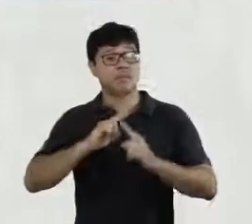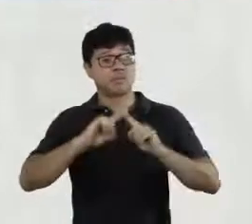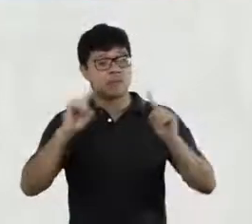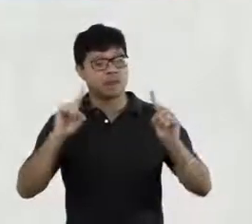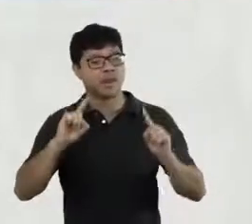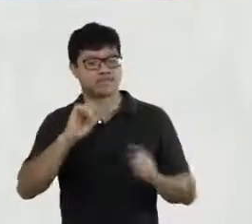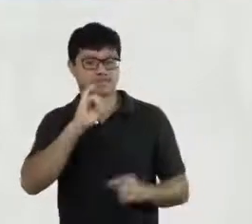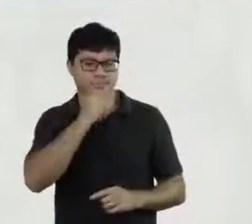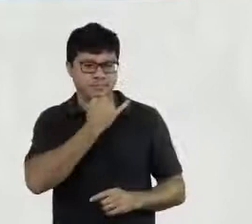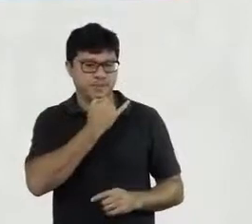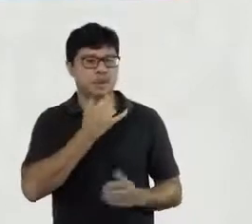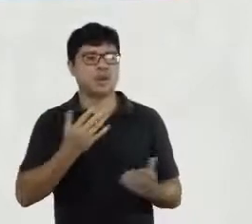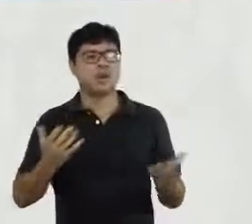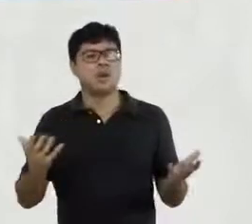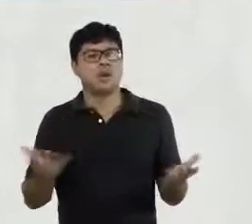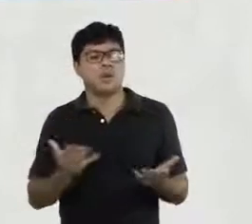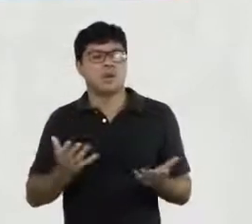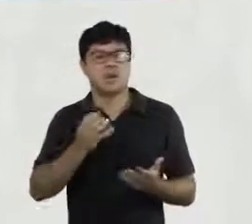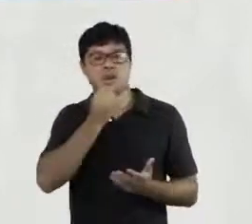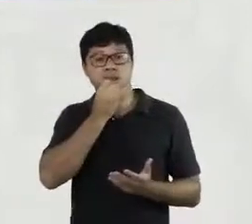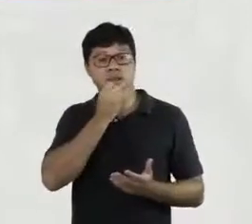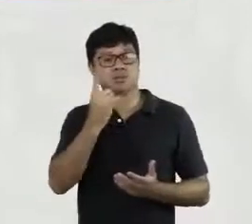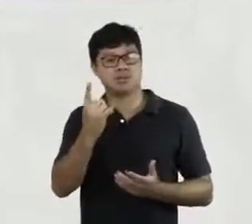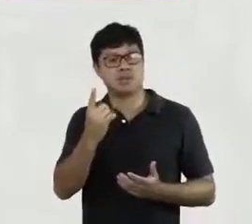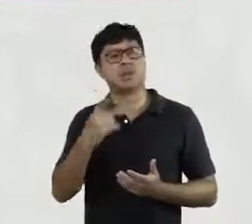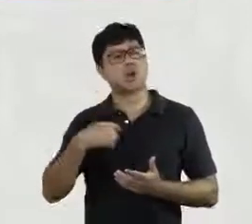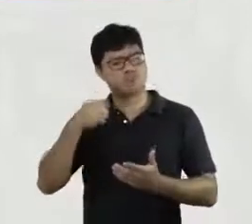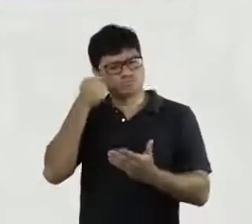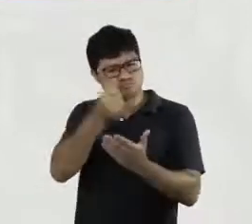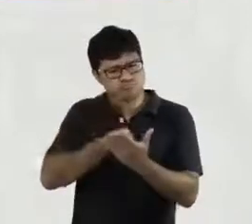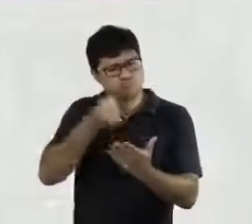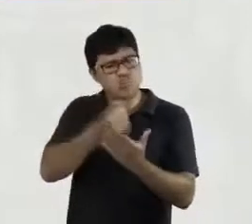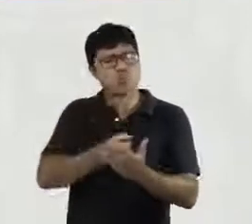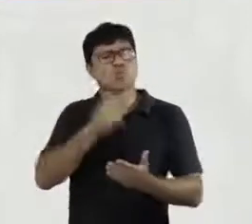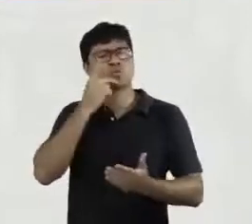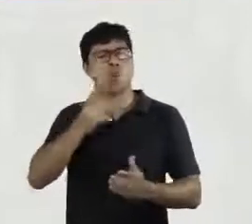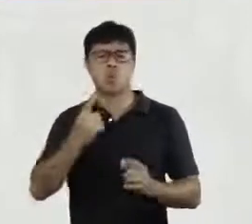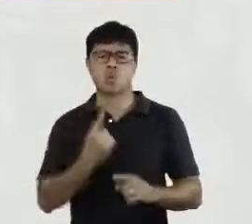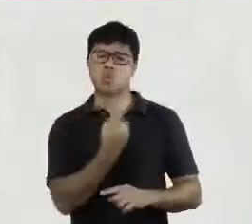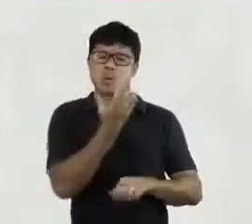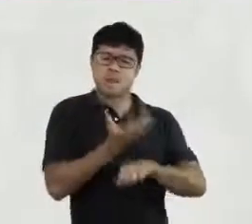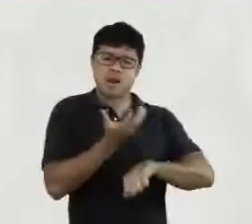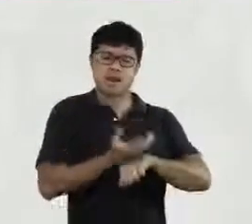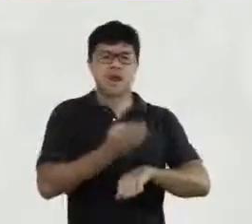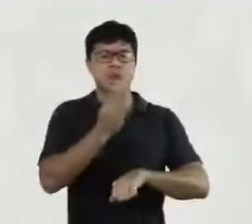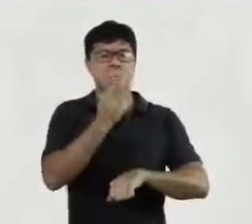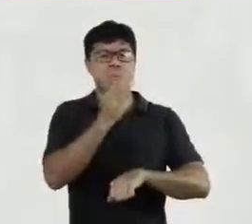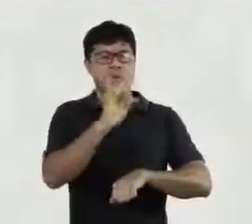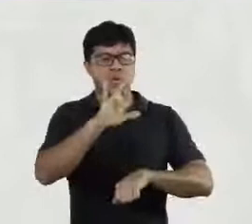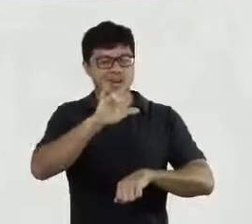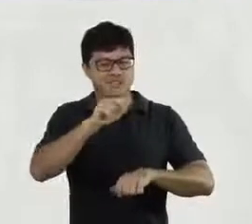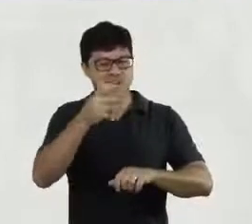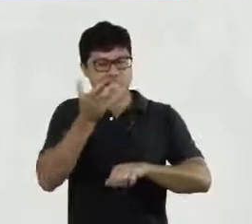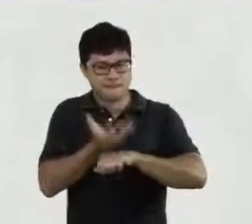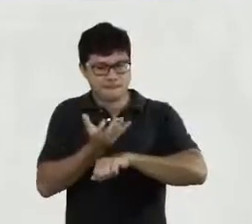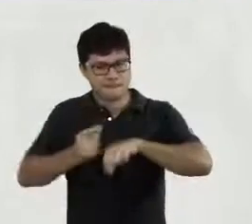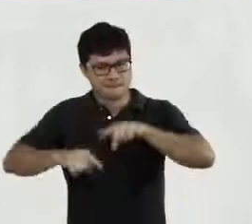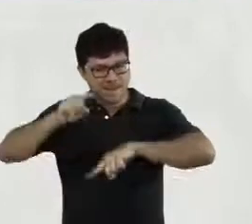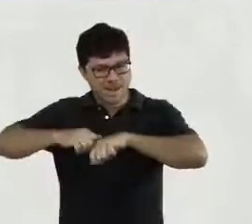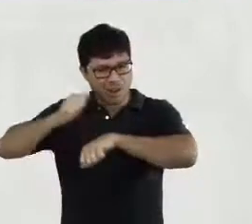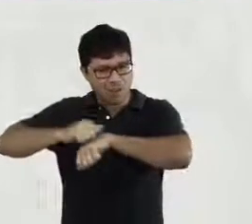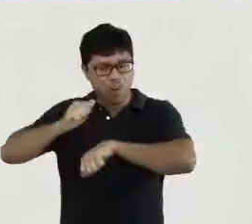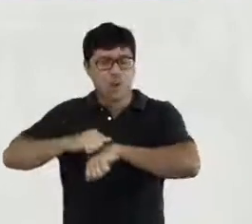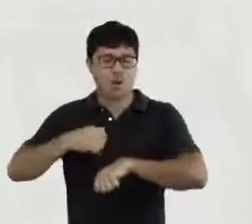Mas, infelizmente, se a gente pudesse fazer uma dupla lá reivindicando um curso só de bibliografia material, eu ia fazer coro.